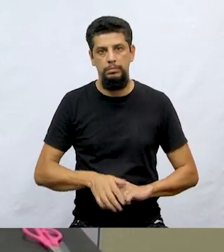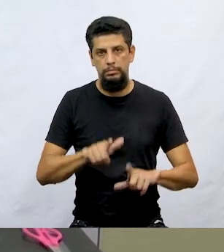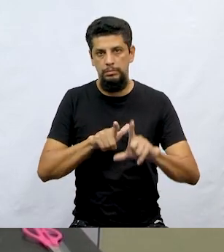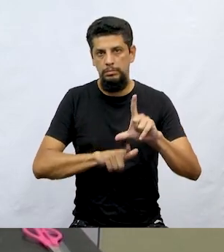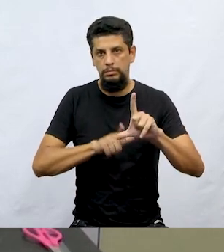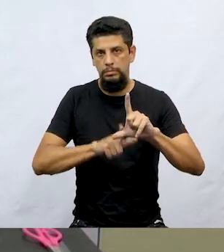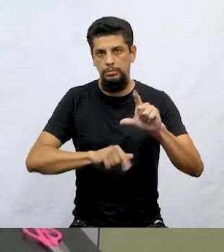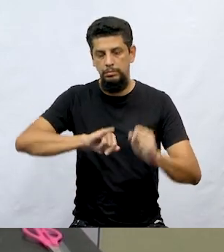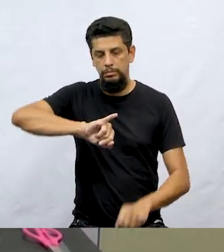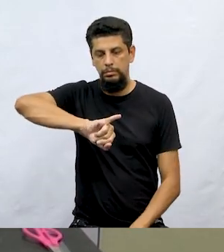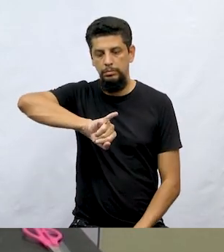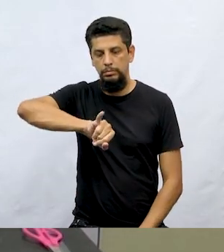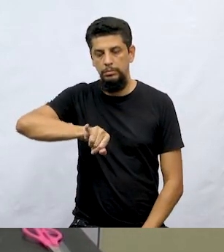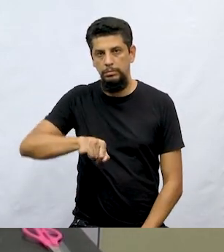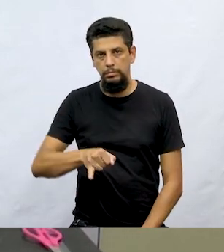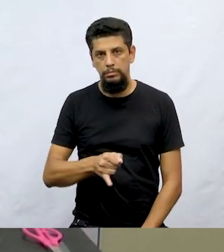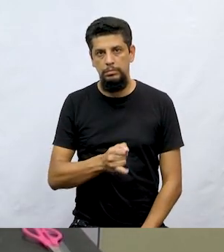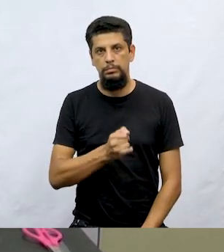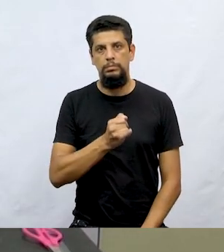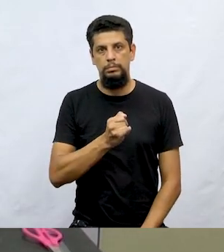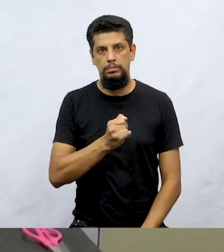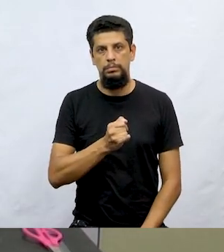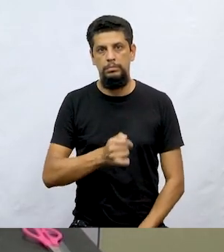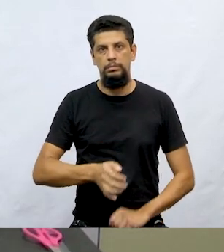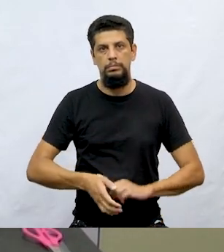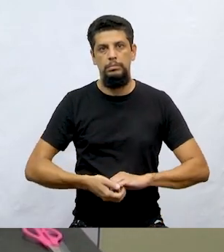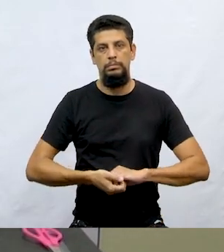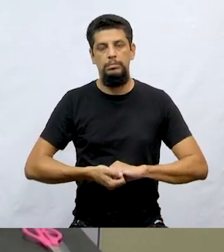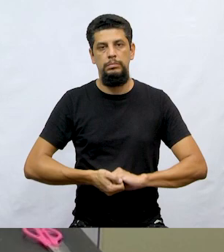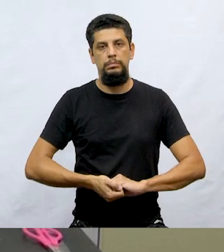Uhum. Olha lá. J.